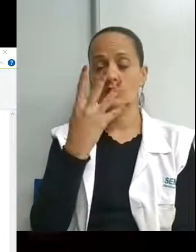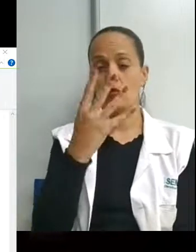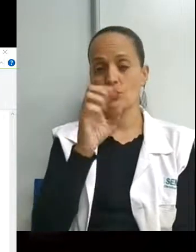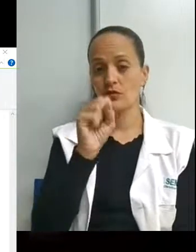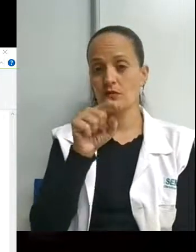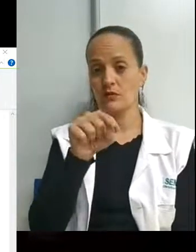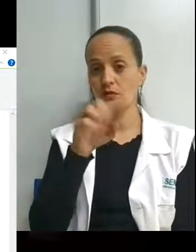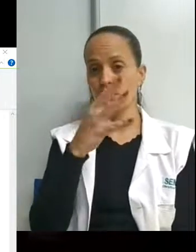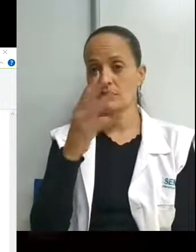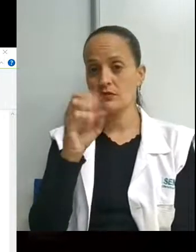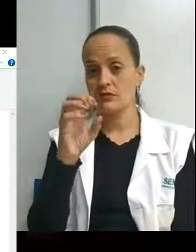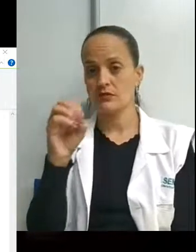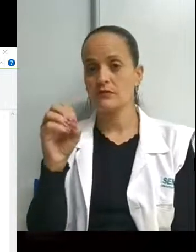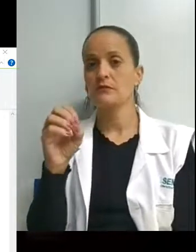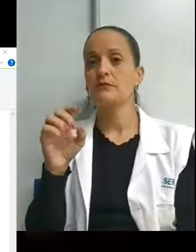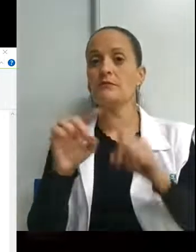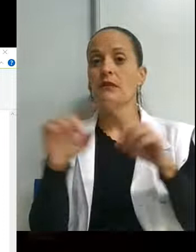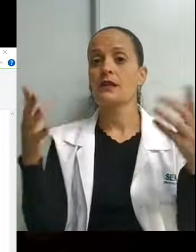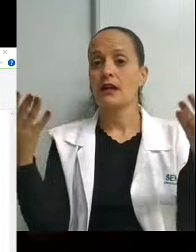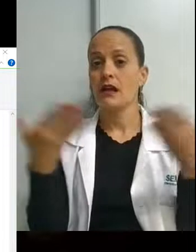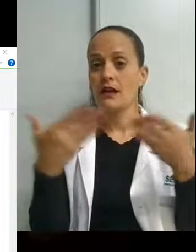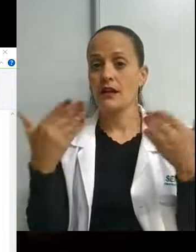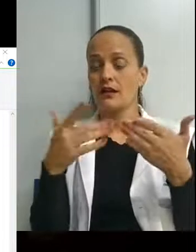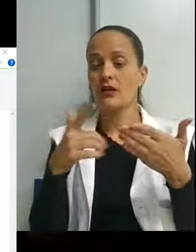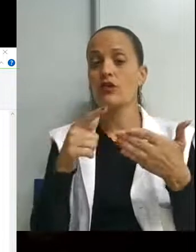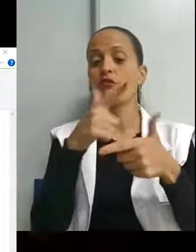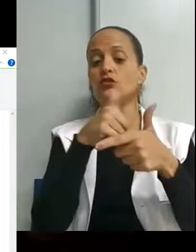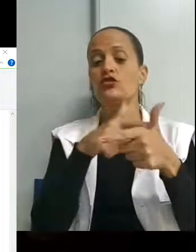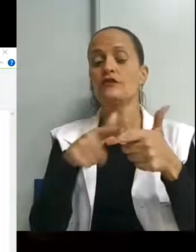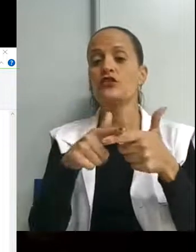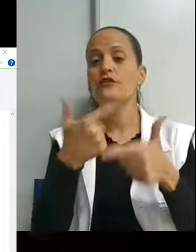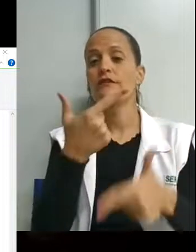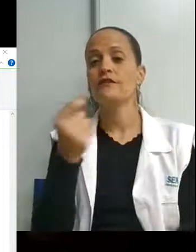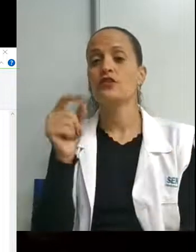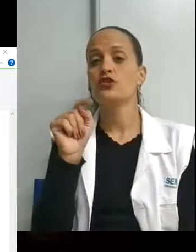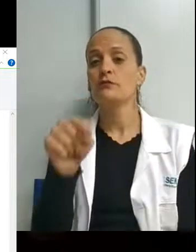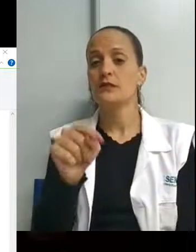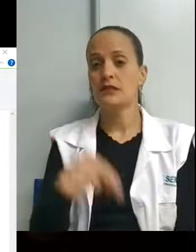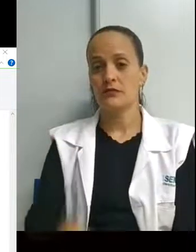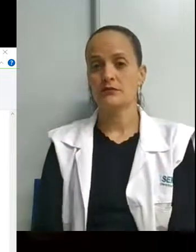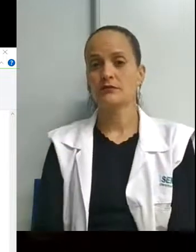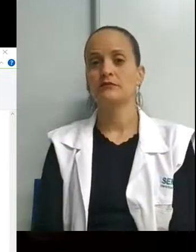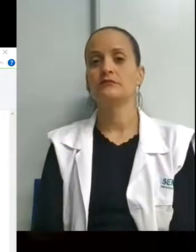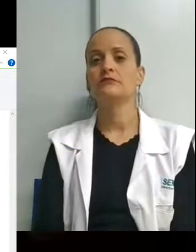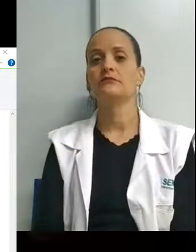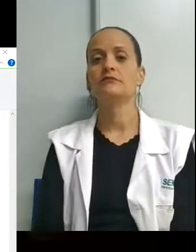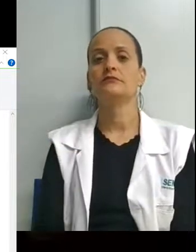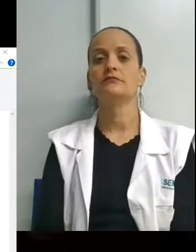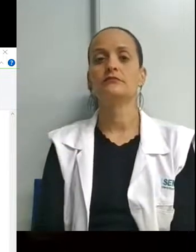48.400. E aí, ó, eu vou pegar 20.000 e dividir por esse valor, para ver se dá um valor melhor de resistência.